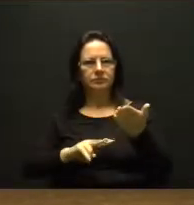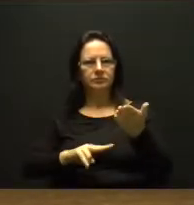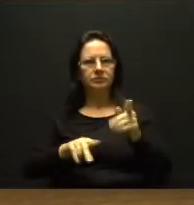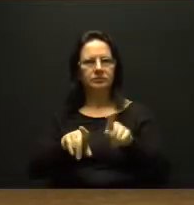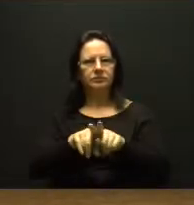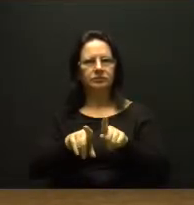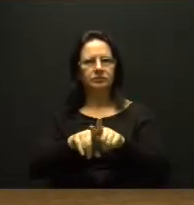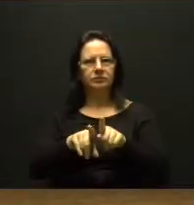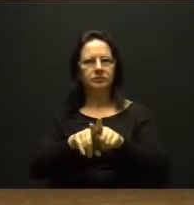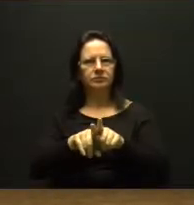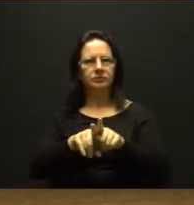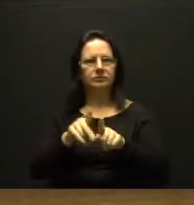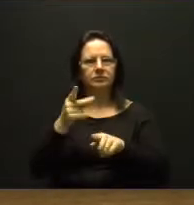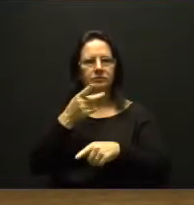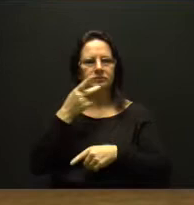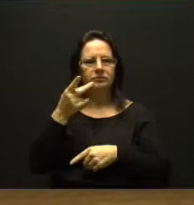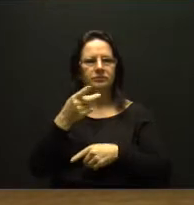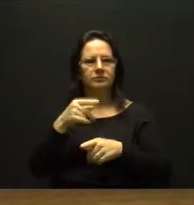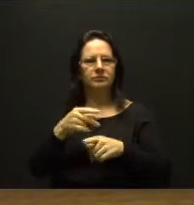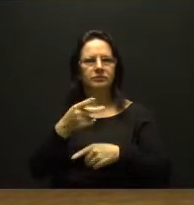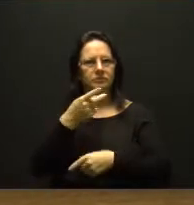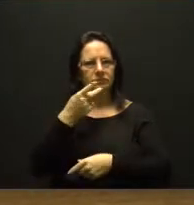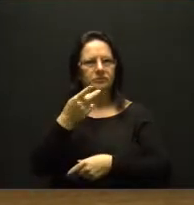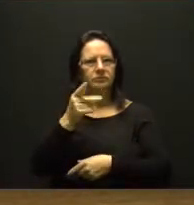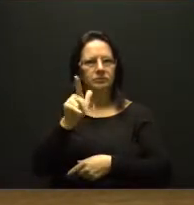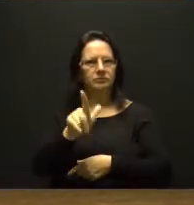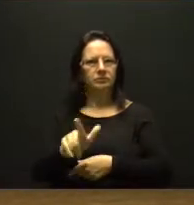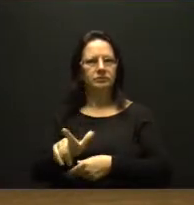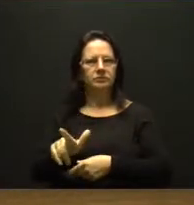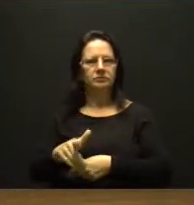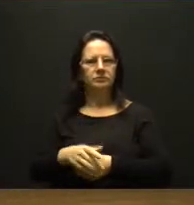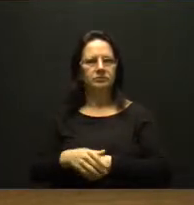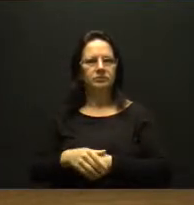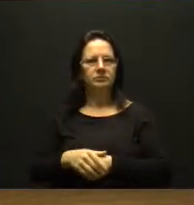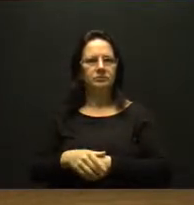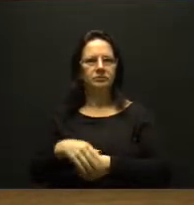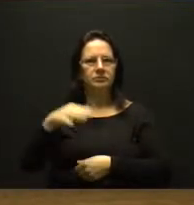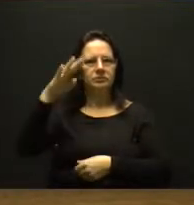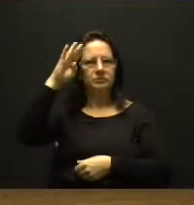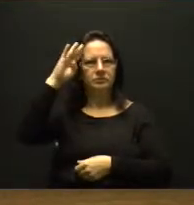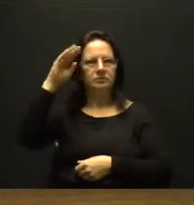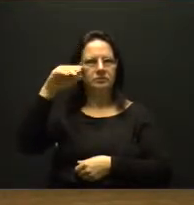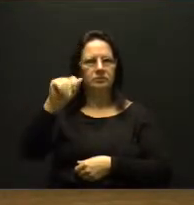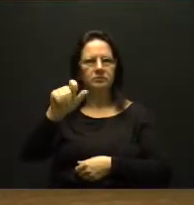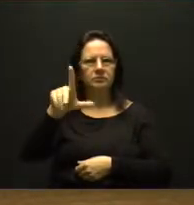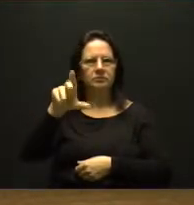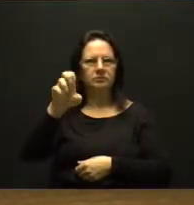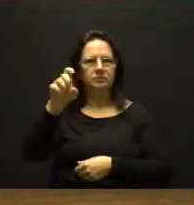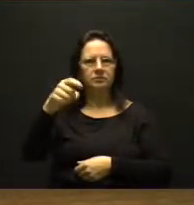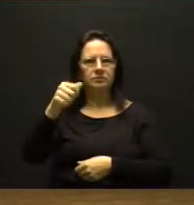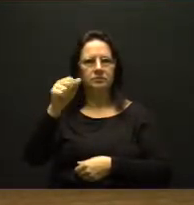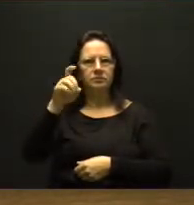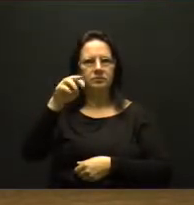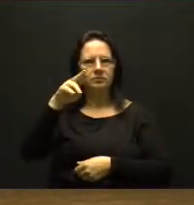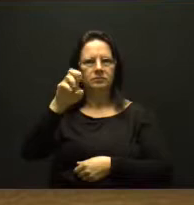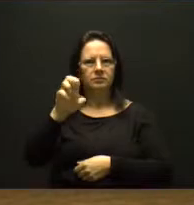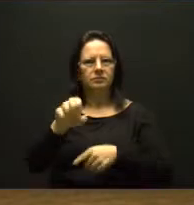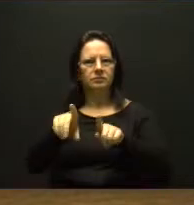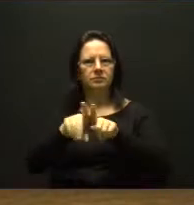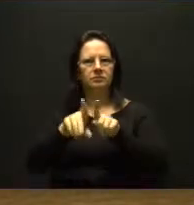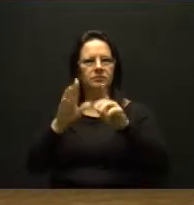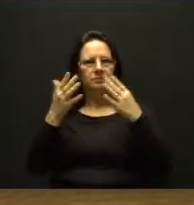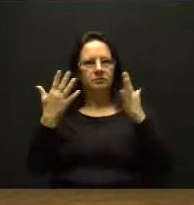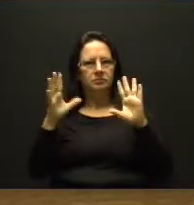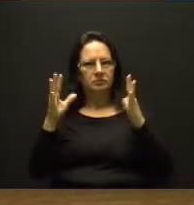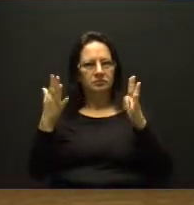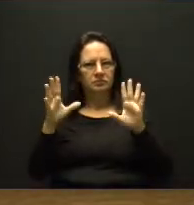gostaria só de enaltecer não se tornando repetitivo mas o tenente alexandre capitã patrícia parabenizo